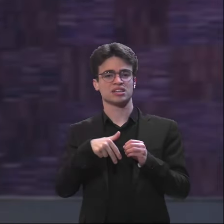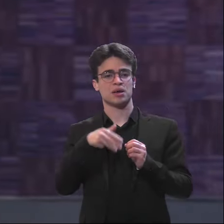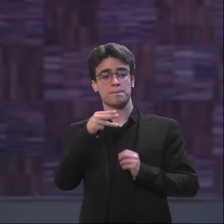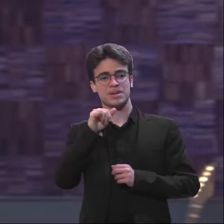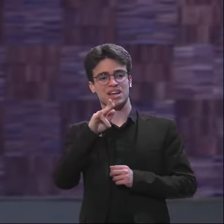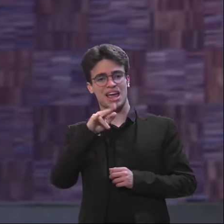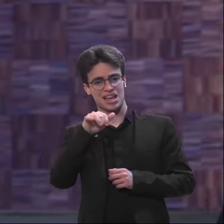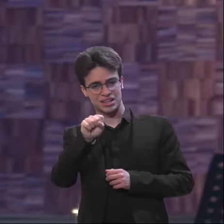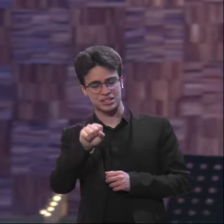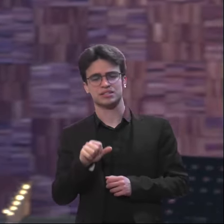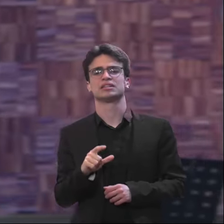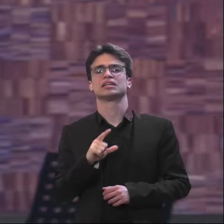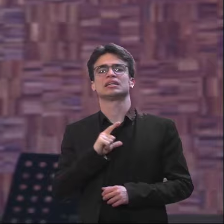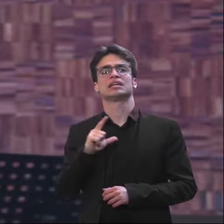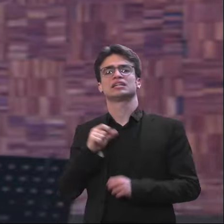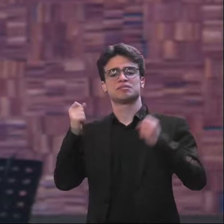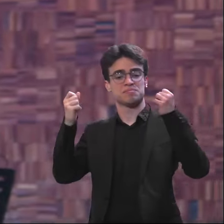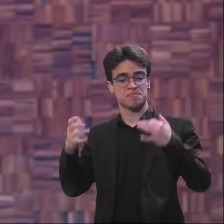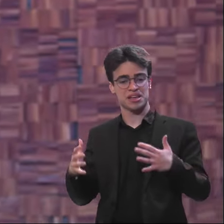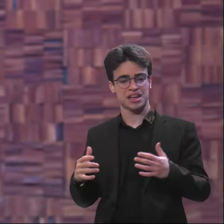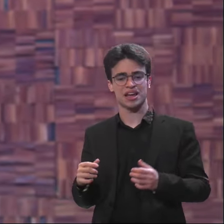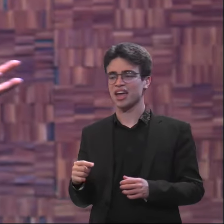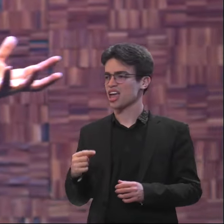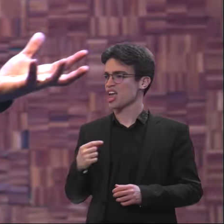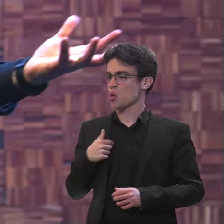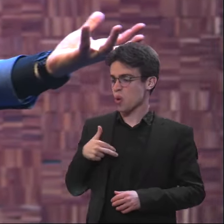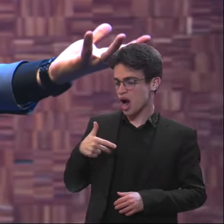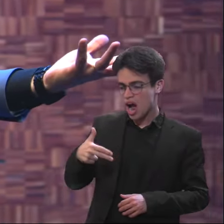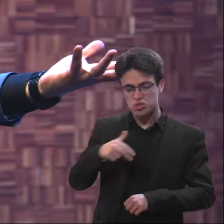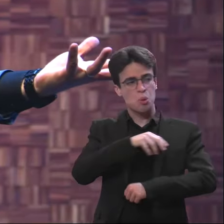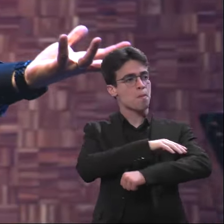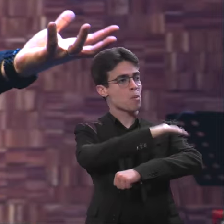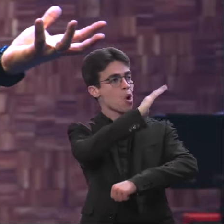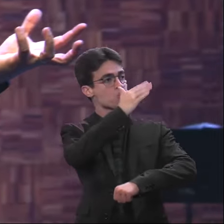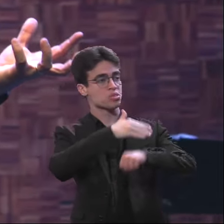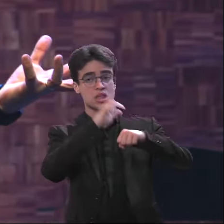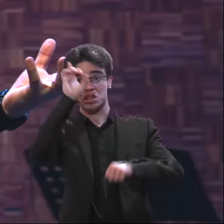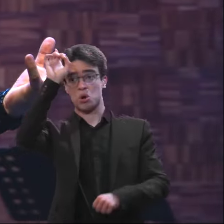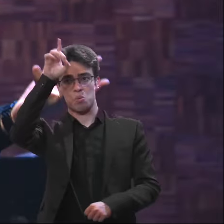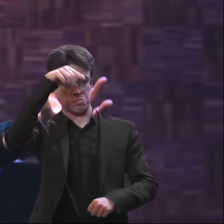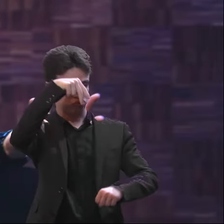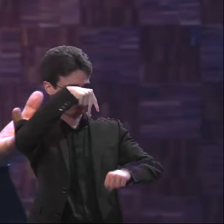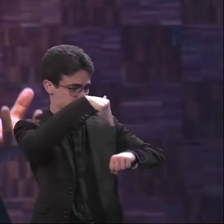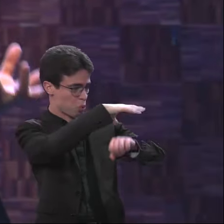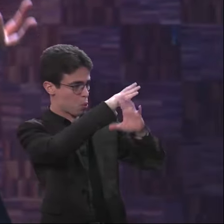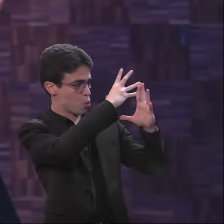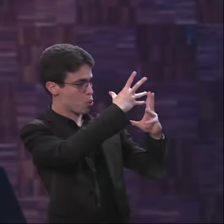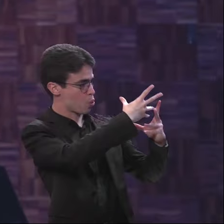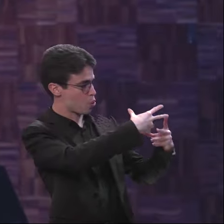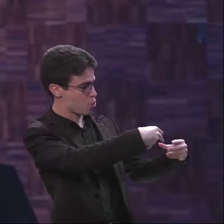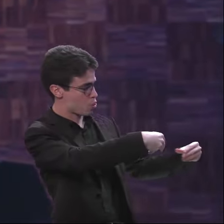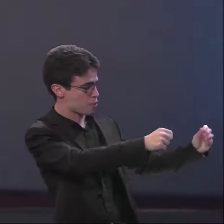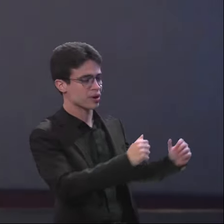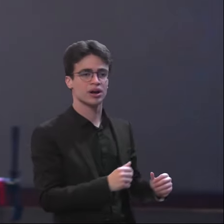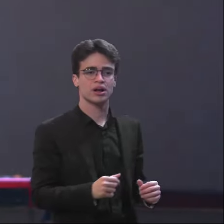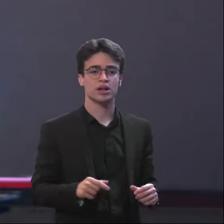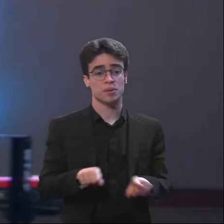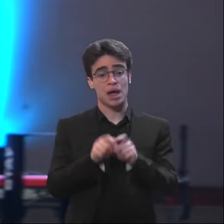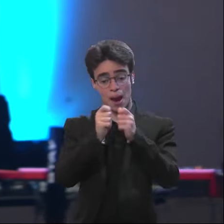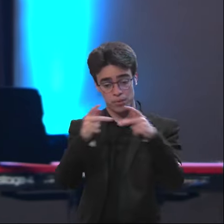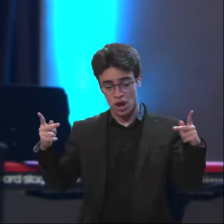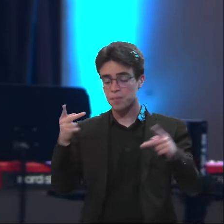montanhas derretem. O livro de Apocalipse, ele toma as estrelas nas suas mãos. Em